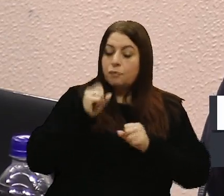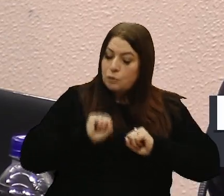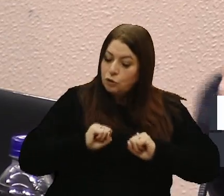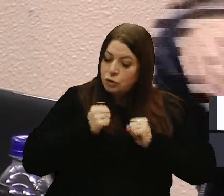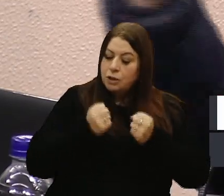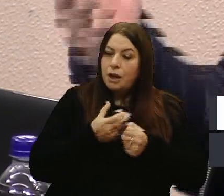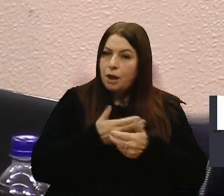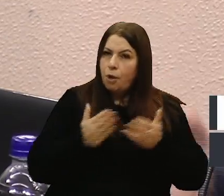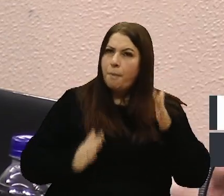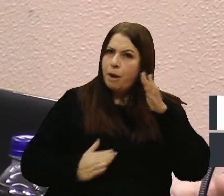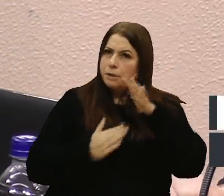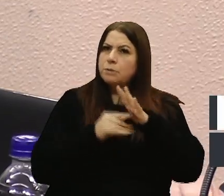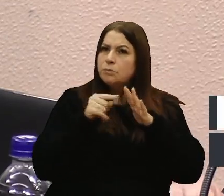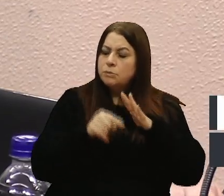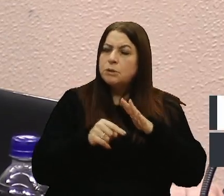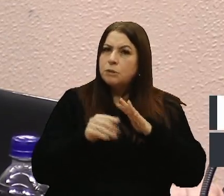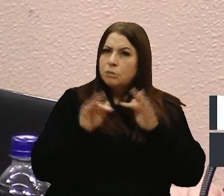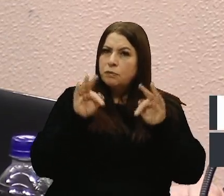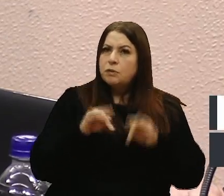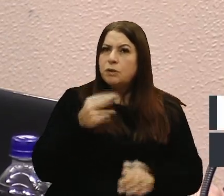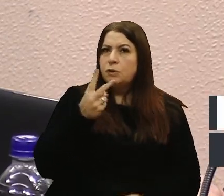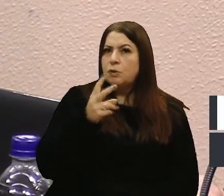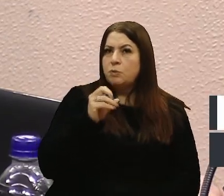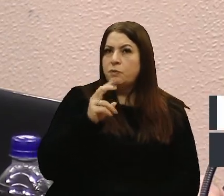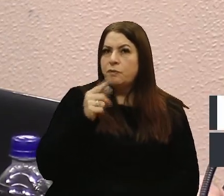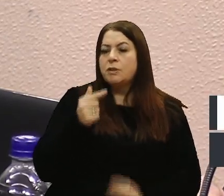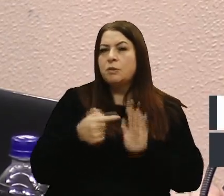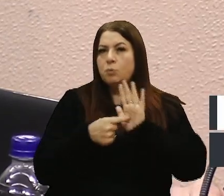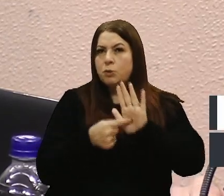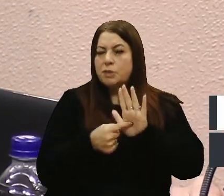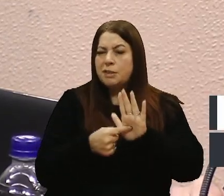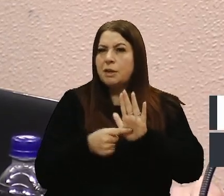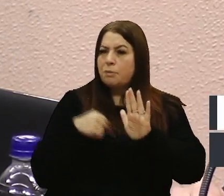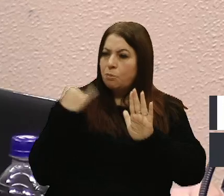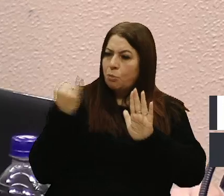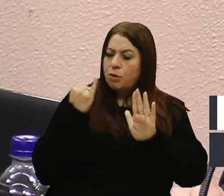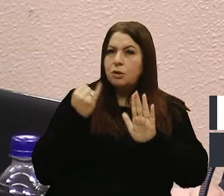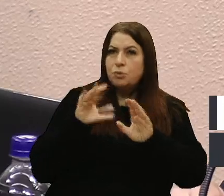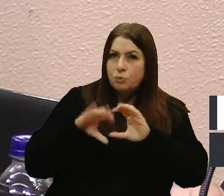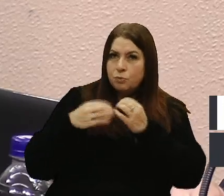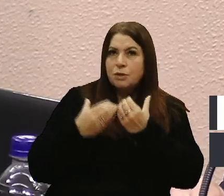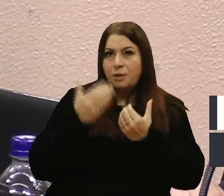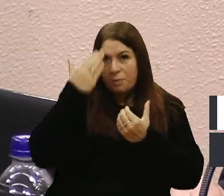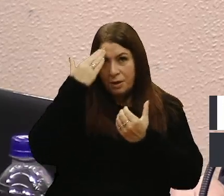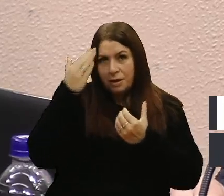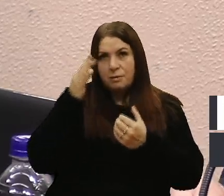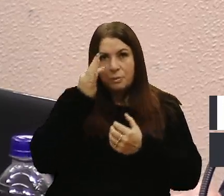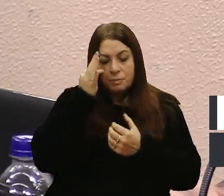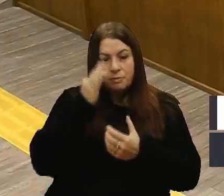máximo também e para o final de 2027 apresentar algo de fundamento para a nossa comunidade. Obrigado pela